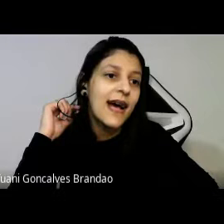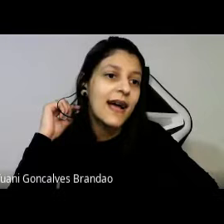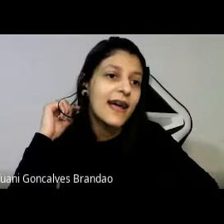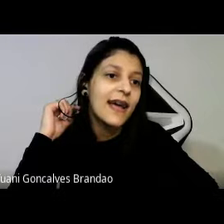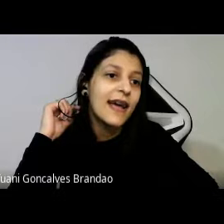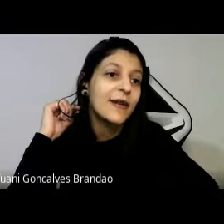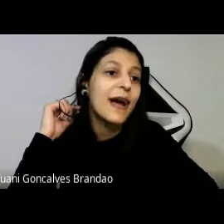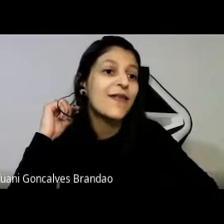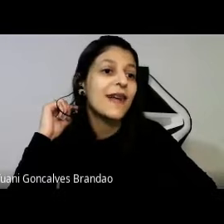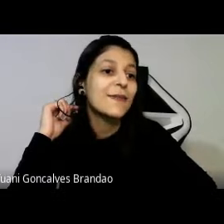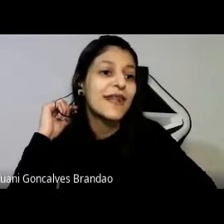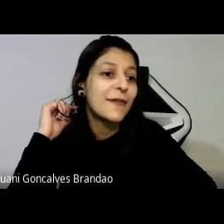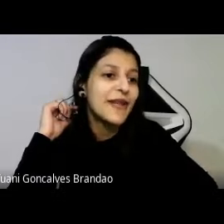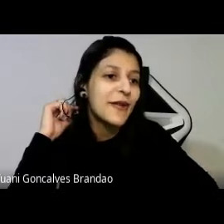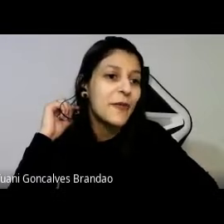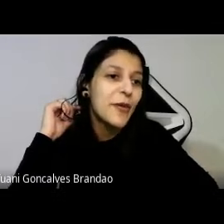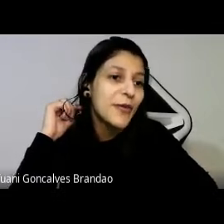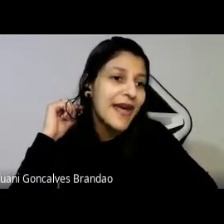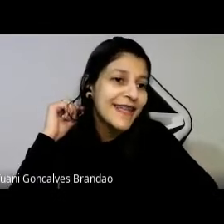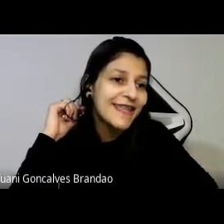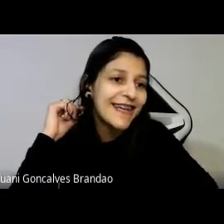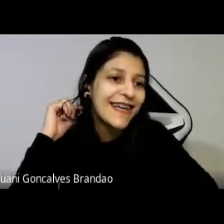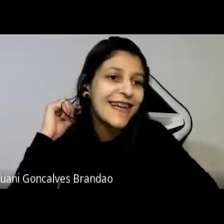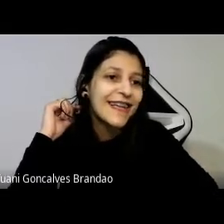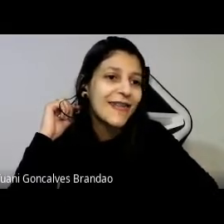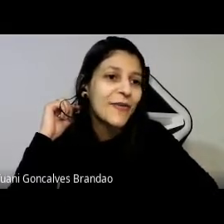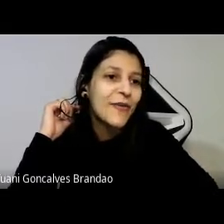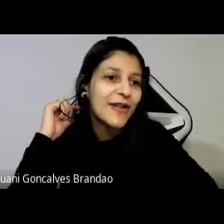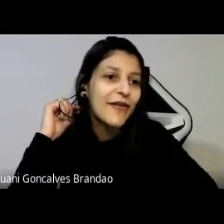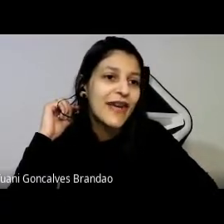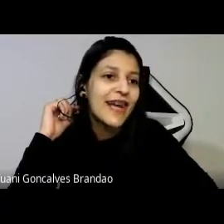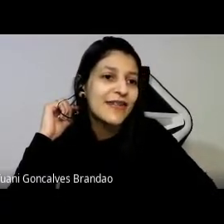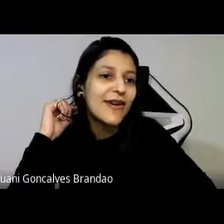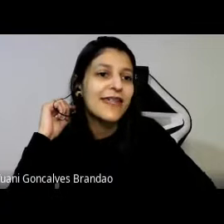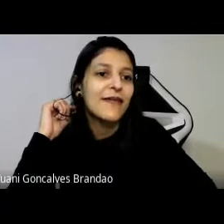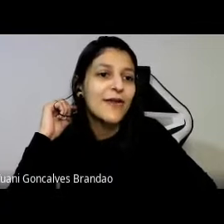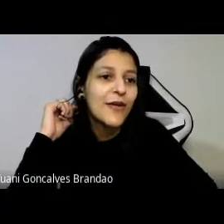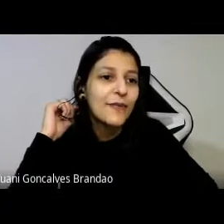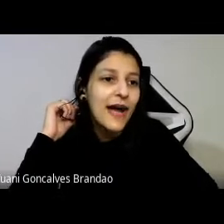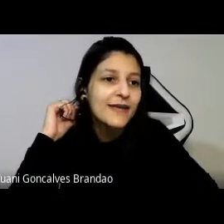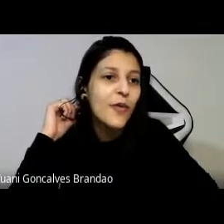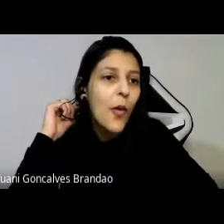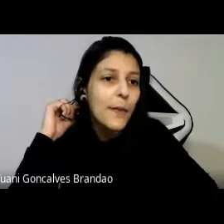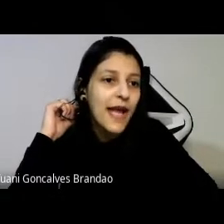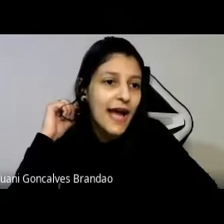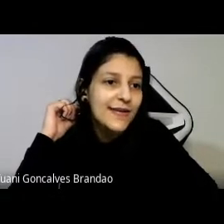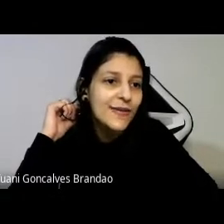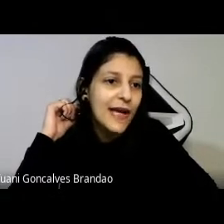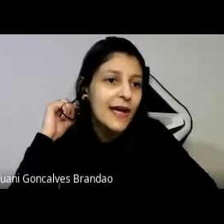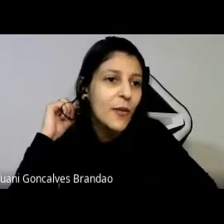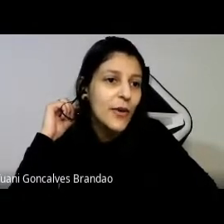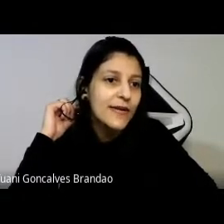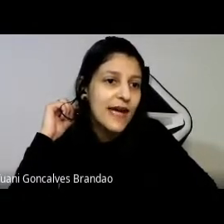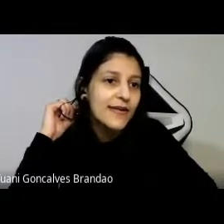oralizar era mais fácil para eles aprenderem o português, quando na verdade só estava tornando mais complexo,